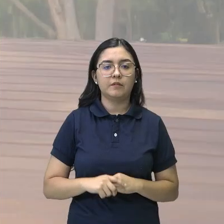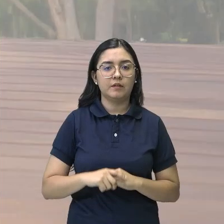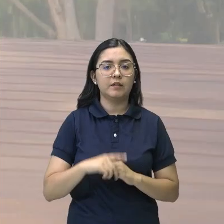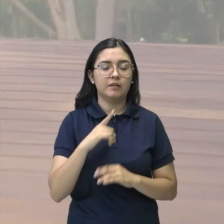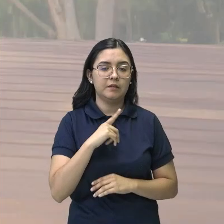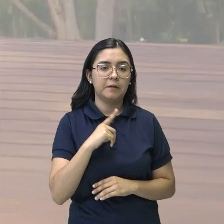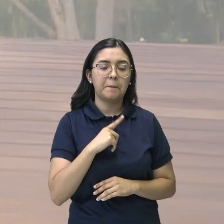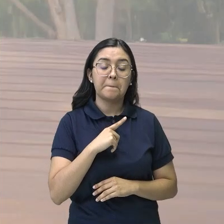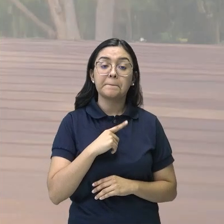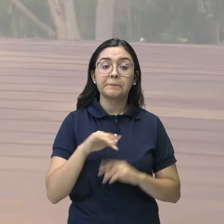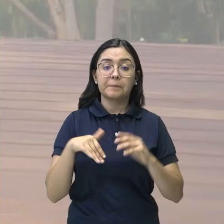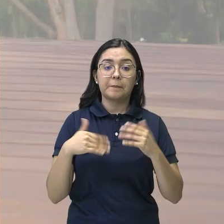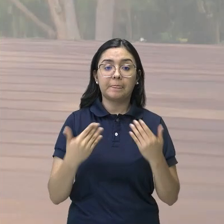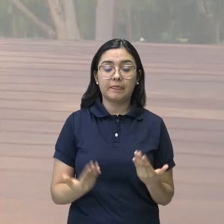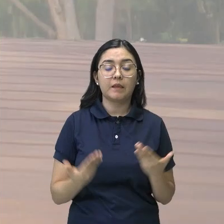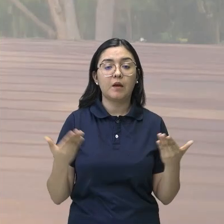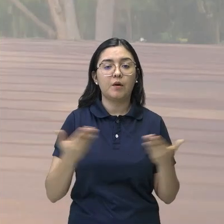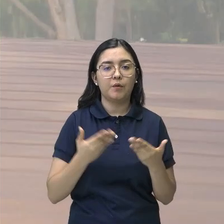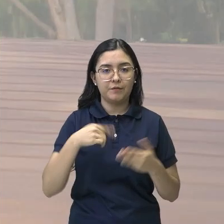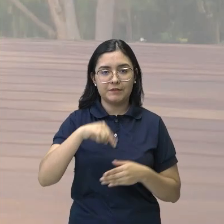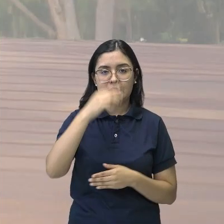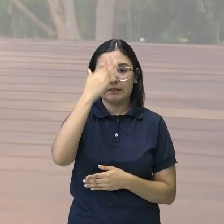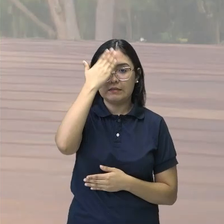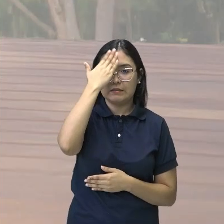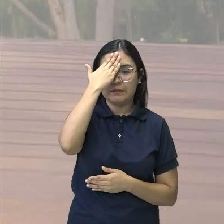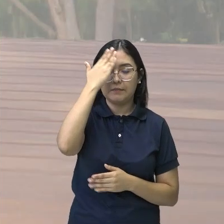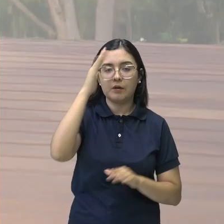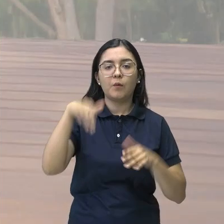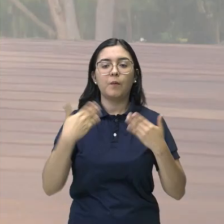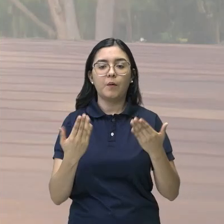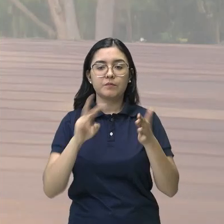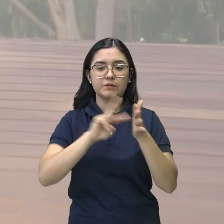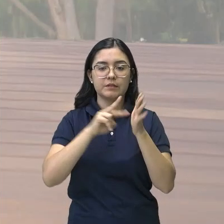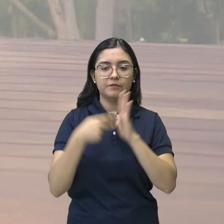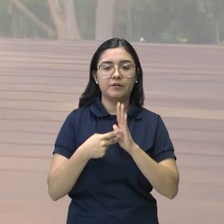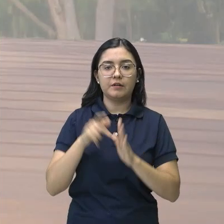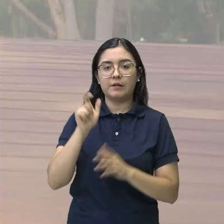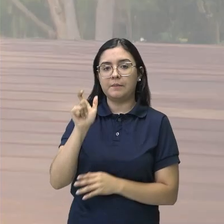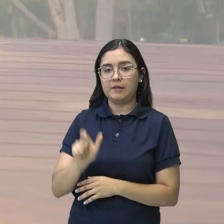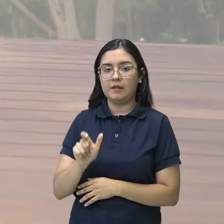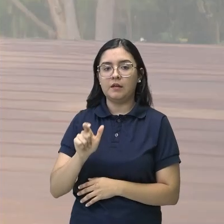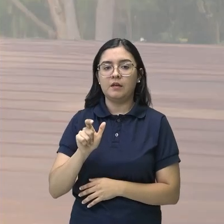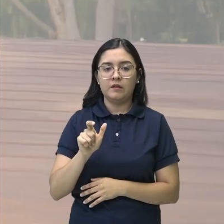nosso planeta. Então, agora você já sabe, né, qual é o significado da palavra